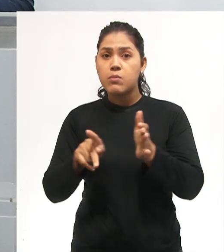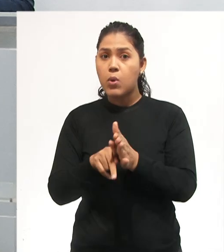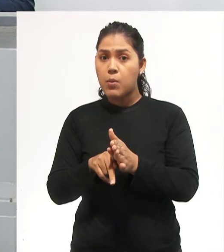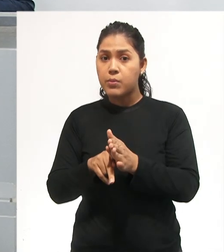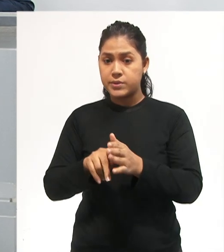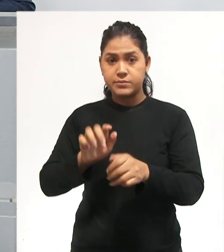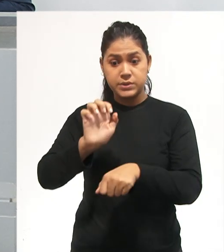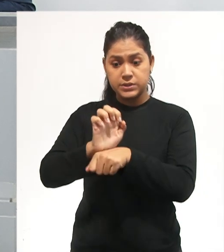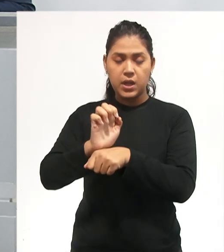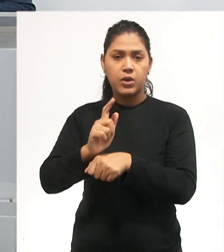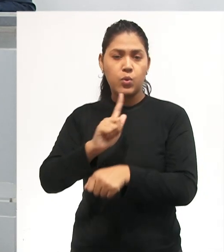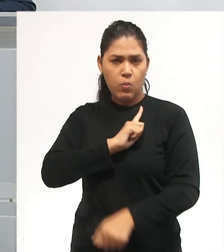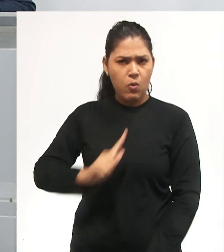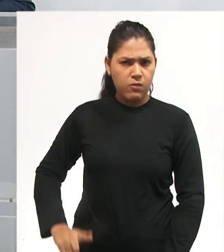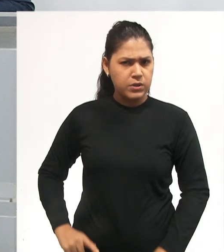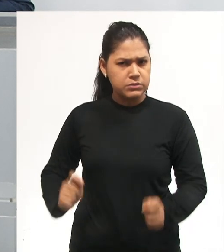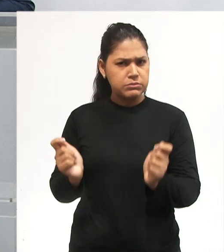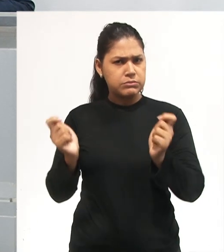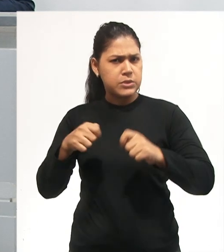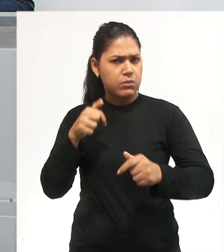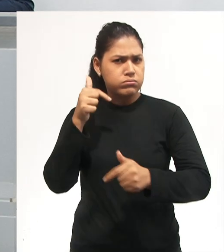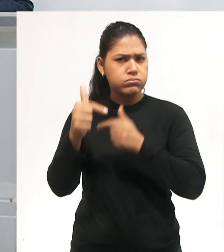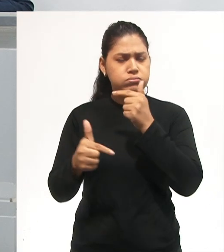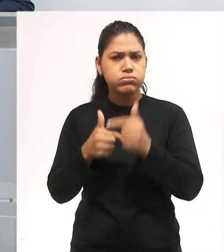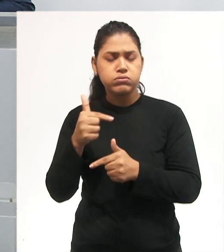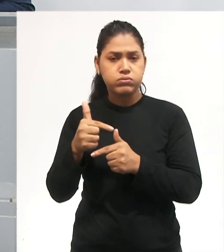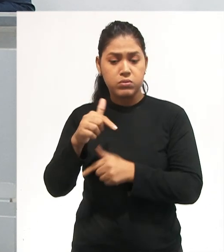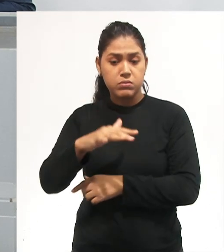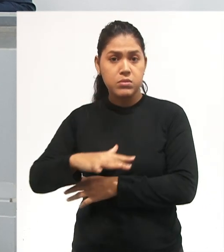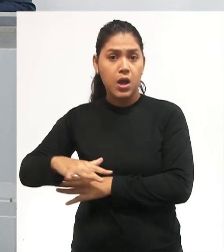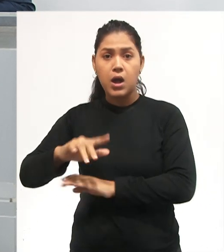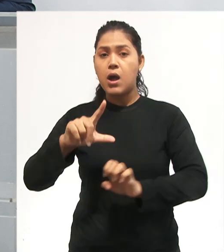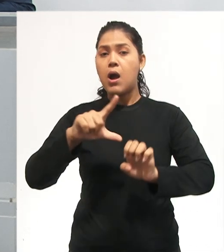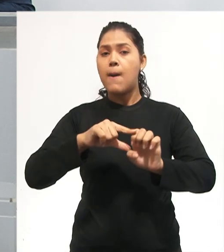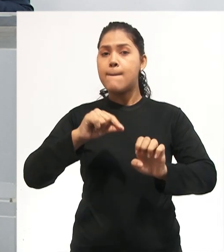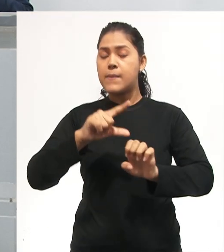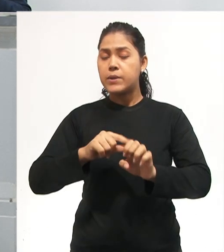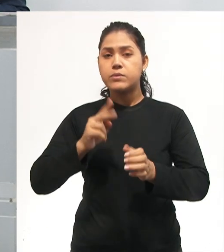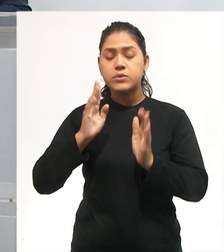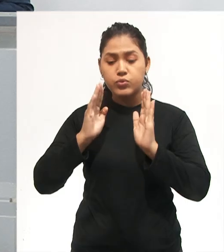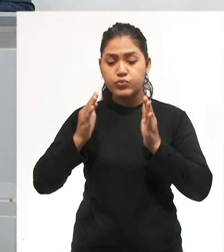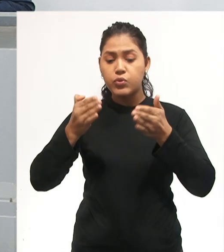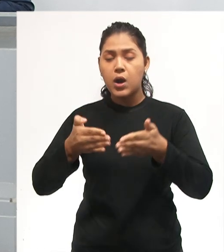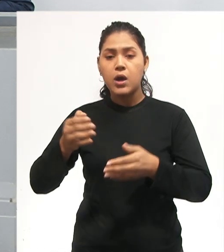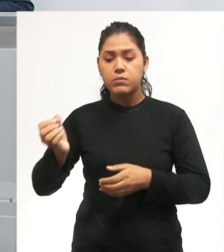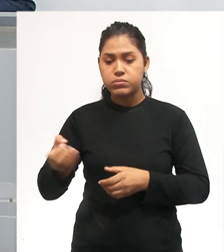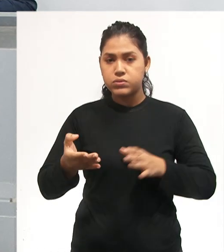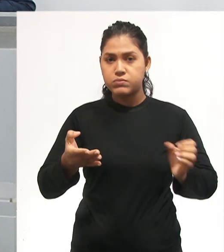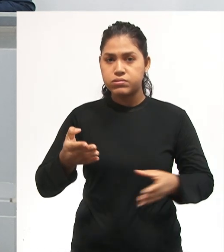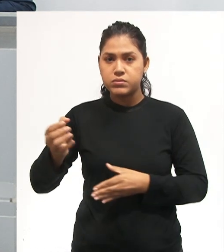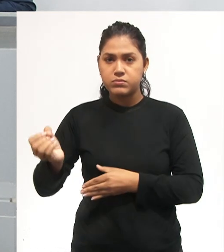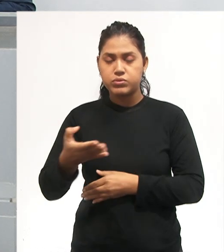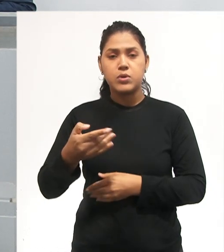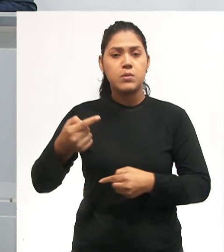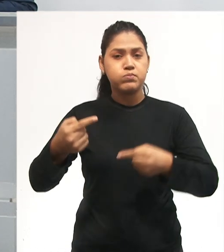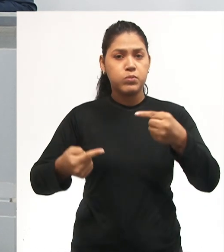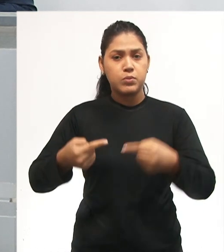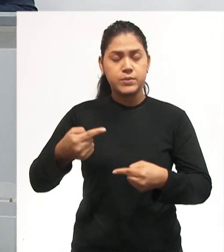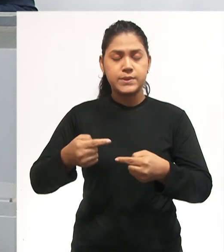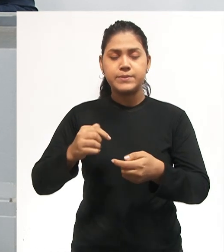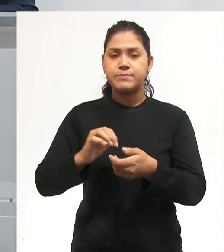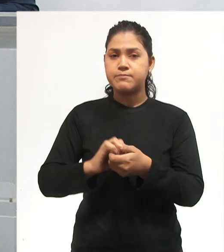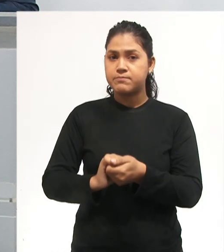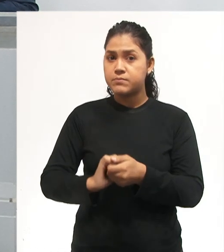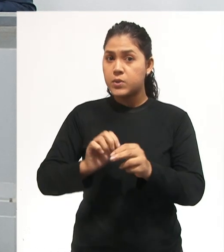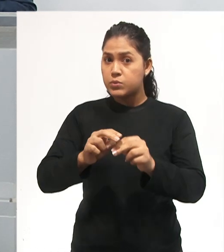atuar, certo? Dentro de um aspecto empreendedor e inovador, né? Através da proposição de políticas públicas. Então,